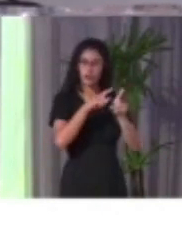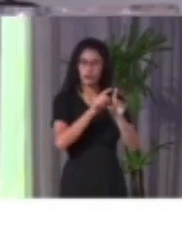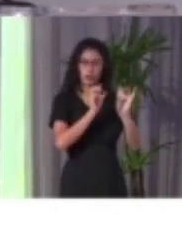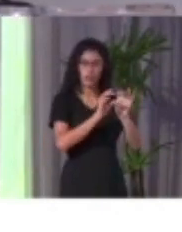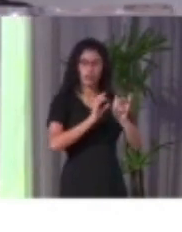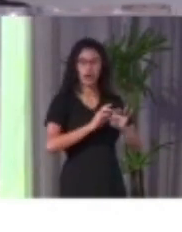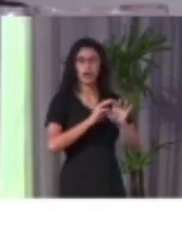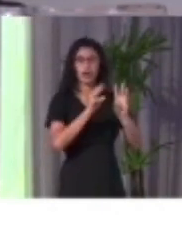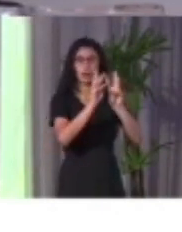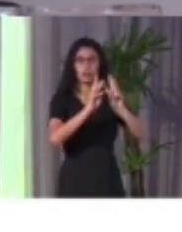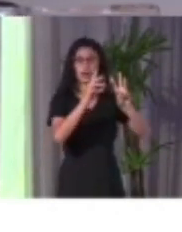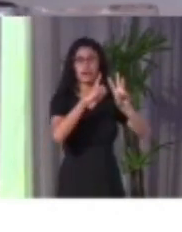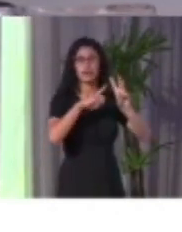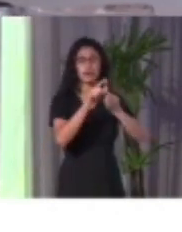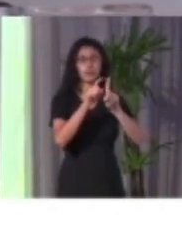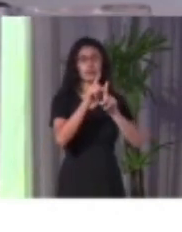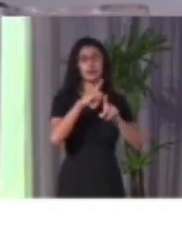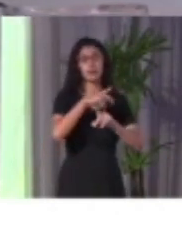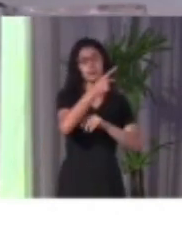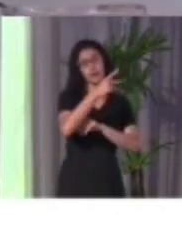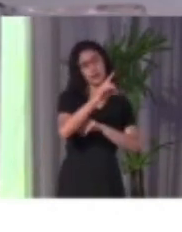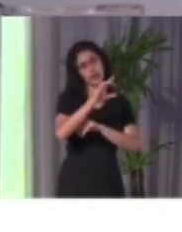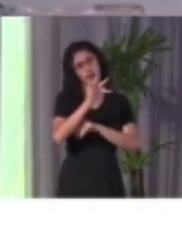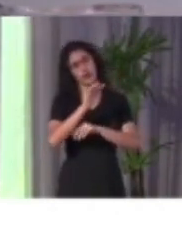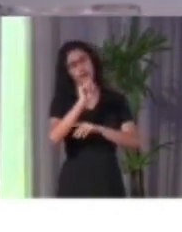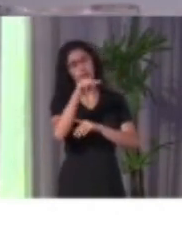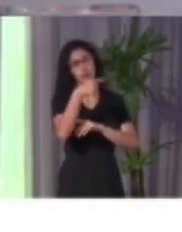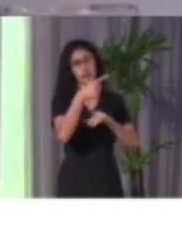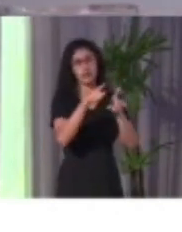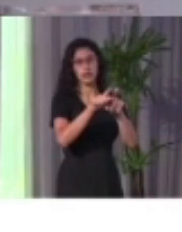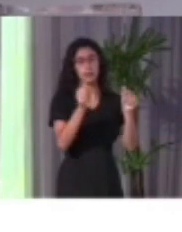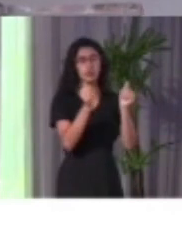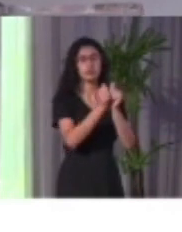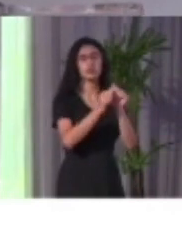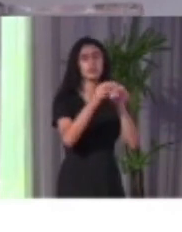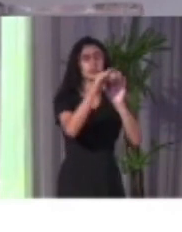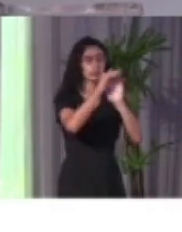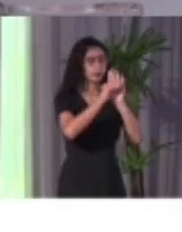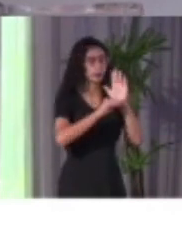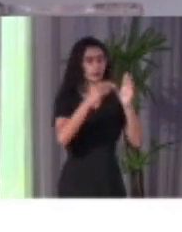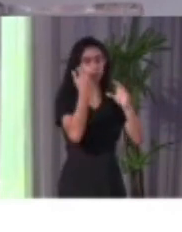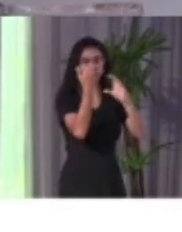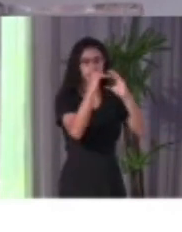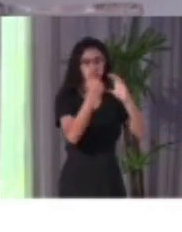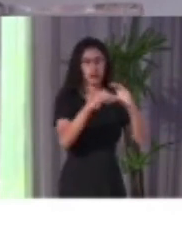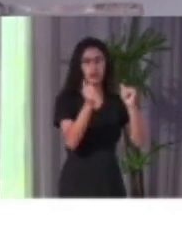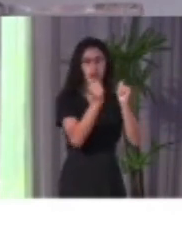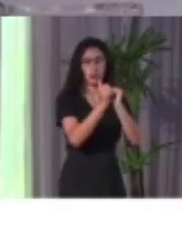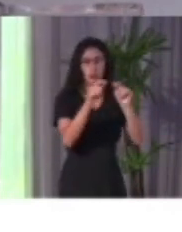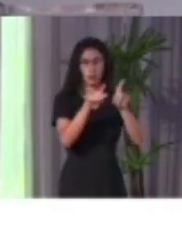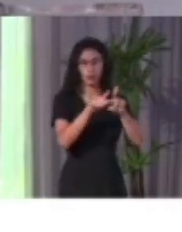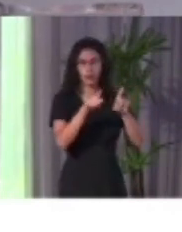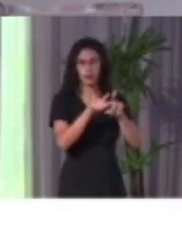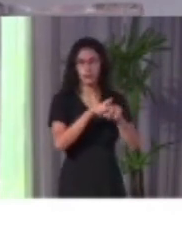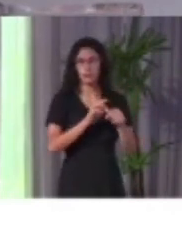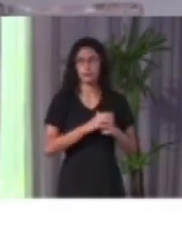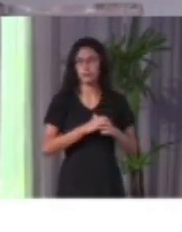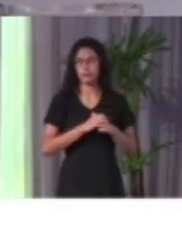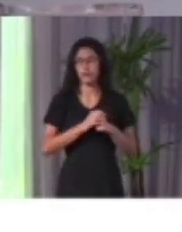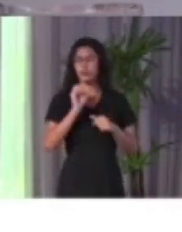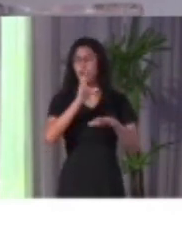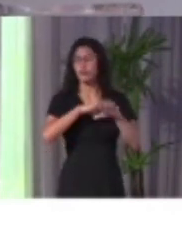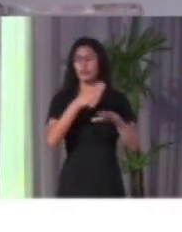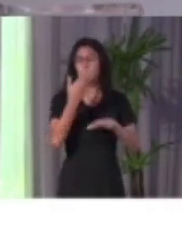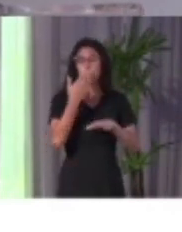no site da Conitec existe o PDF pós-consulta pública com as contribuições que foram enviadas na consulta pública, e eu só fiz